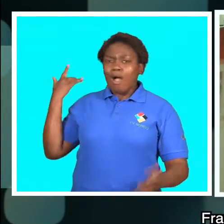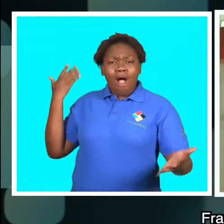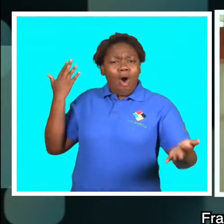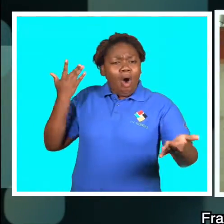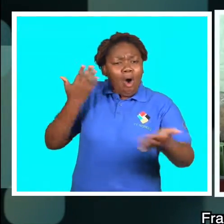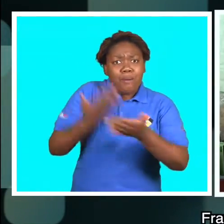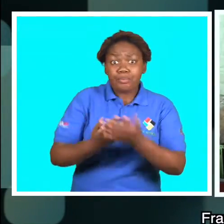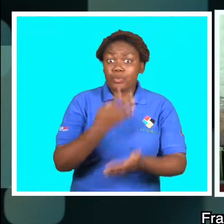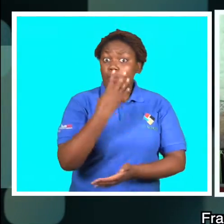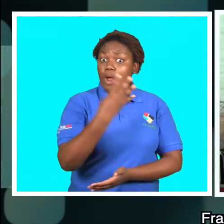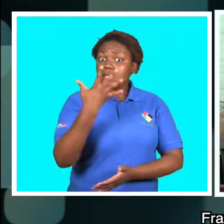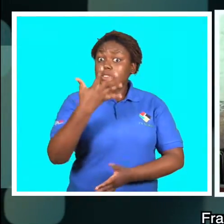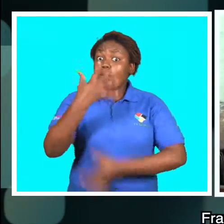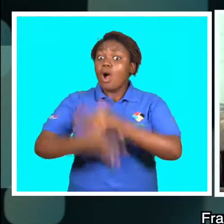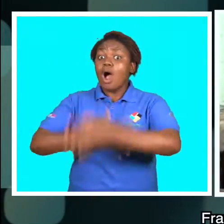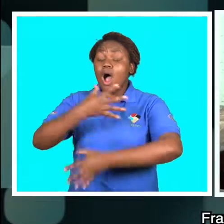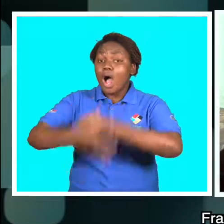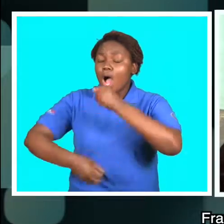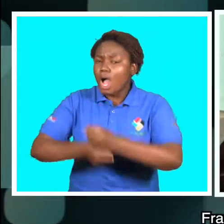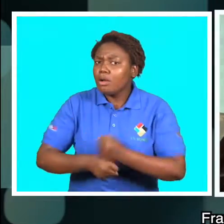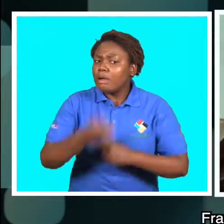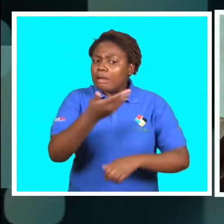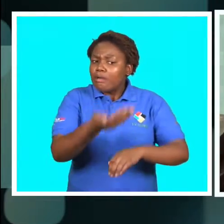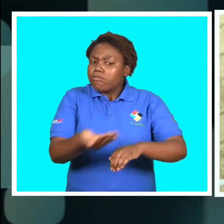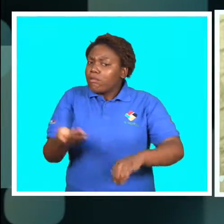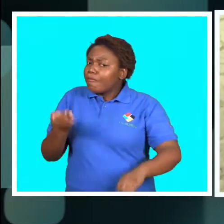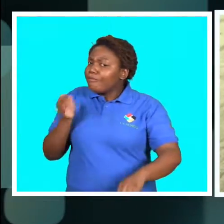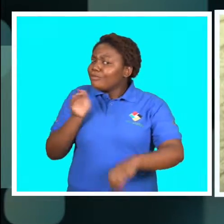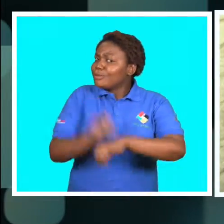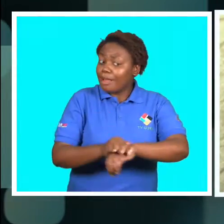Francisco é relojoeiro de profissão.